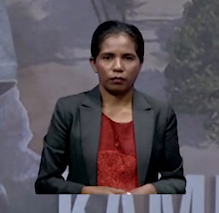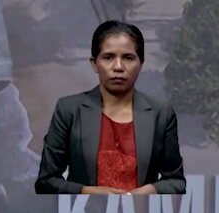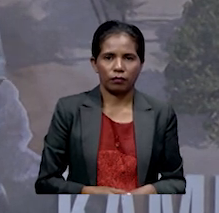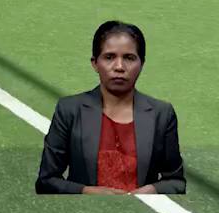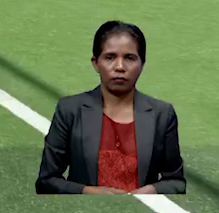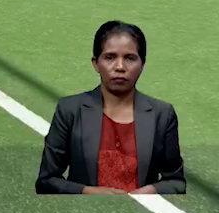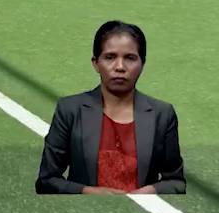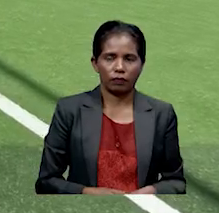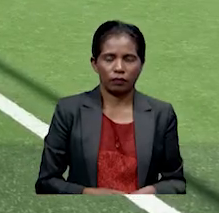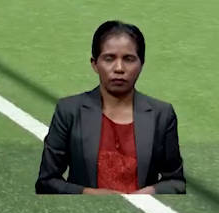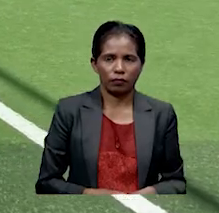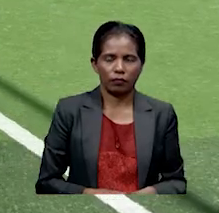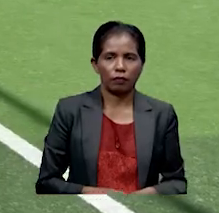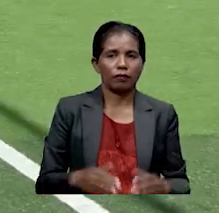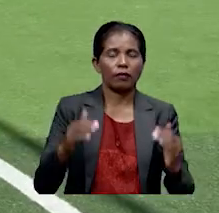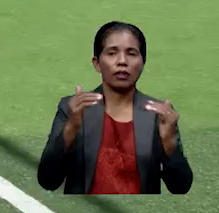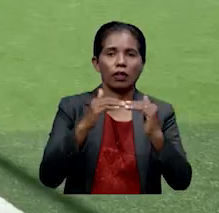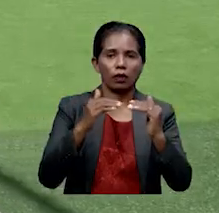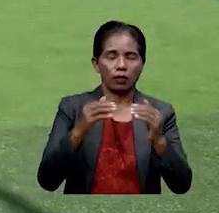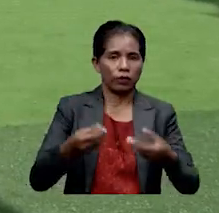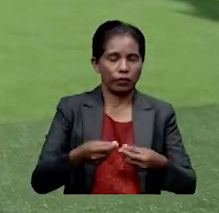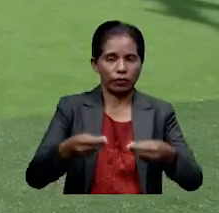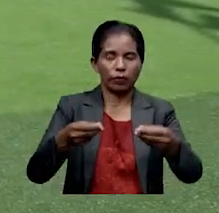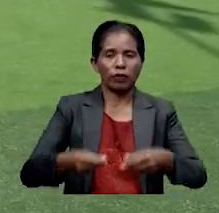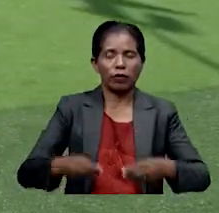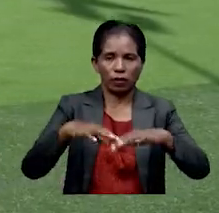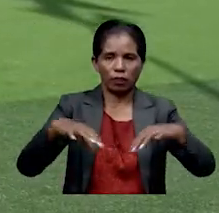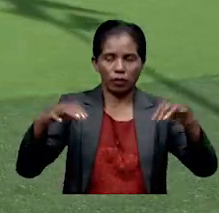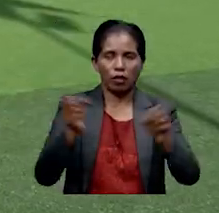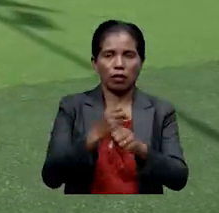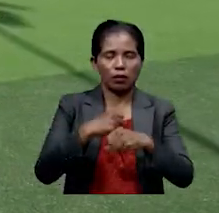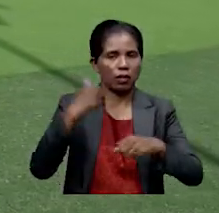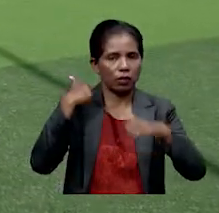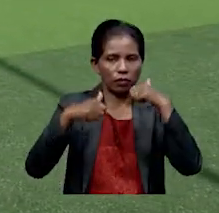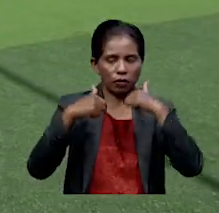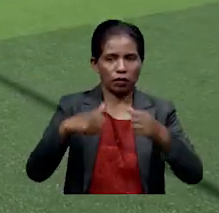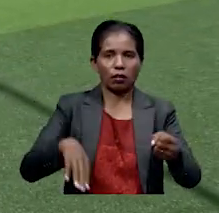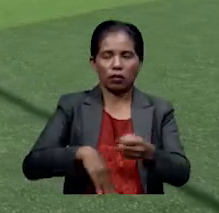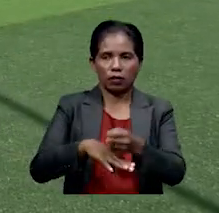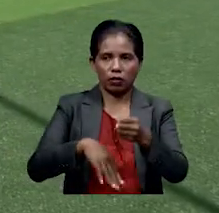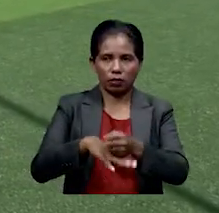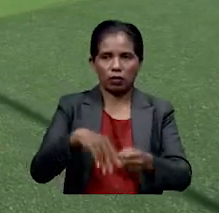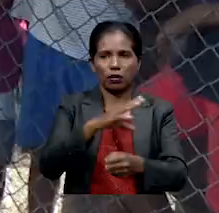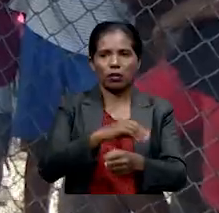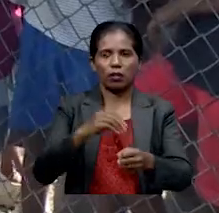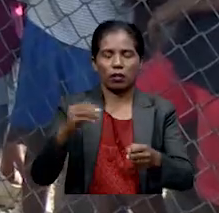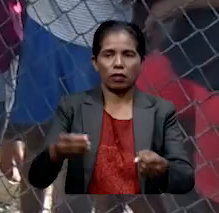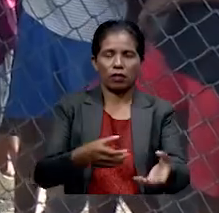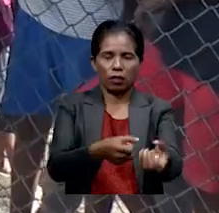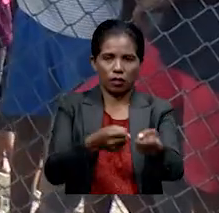day. A fim de rematar a cerimônia entrega campo, né? Halamos atividade sira nesse jogo comunitário no Dada